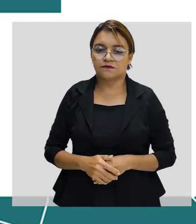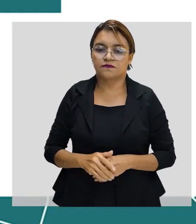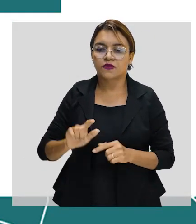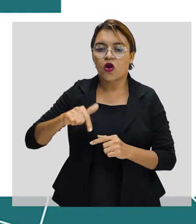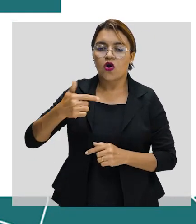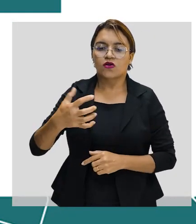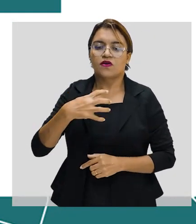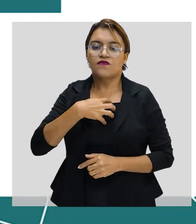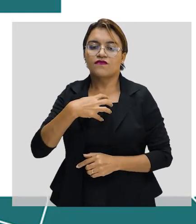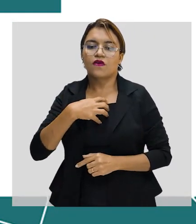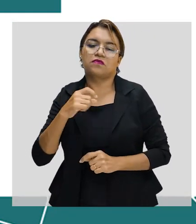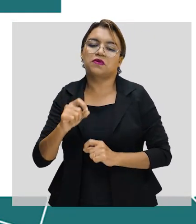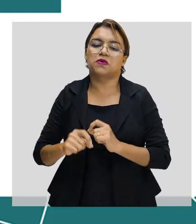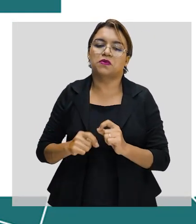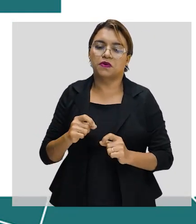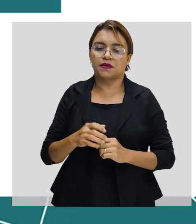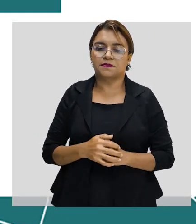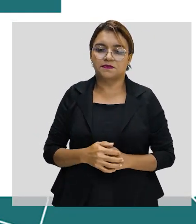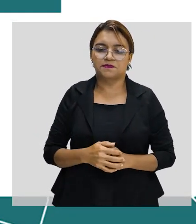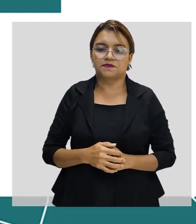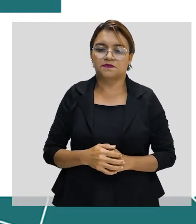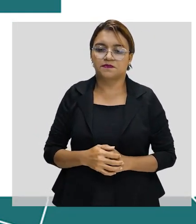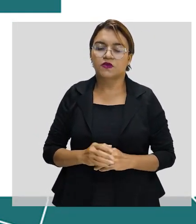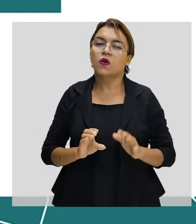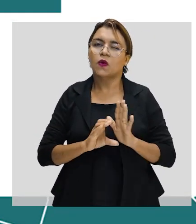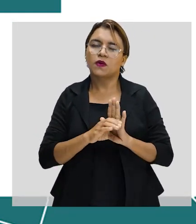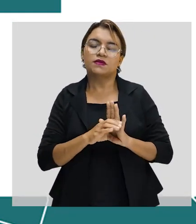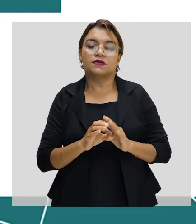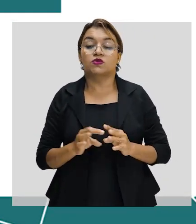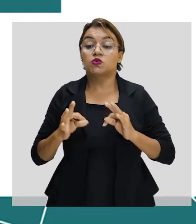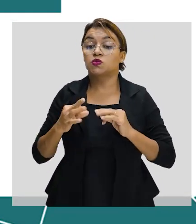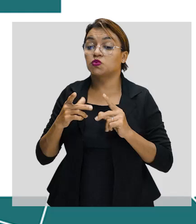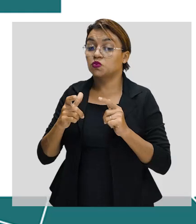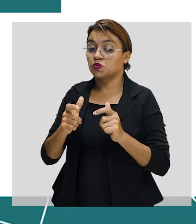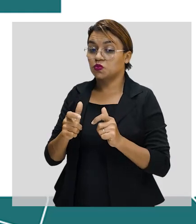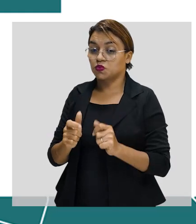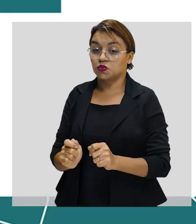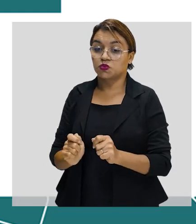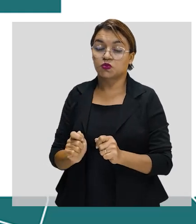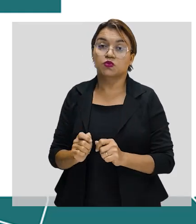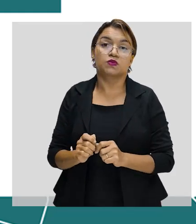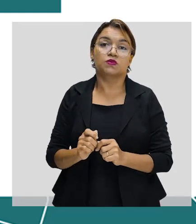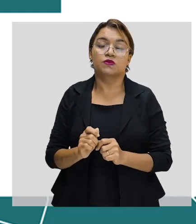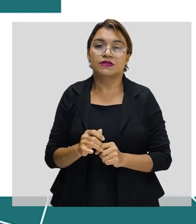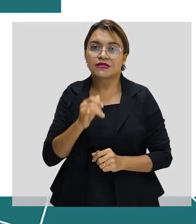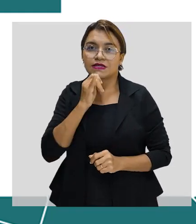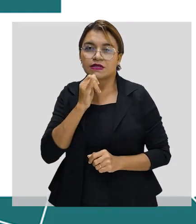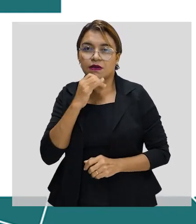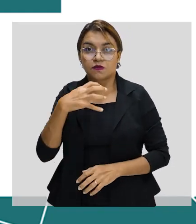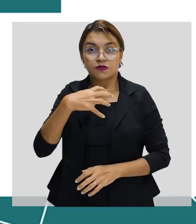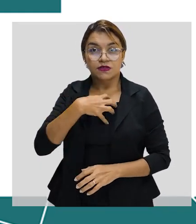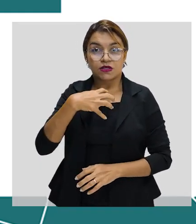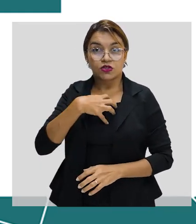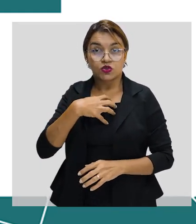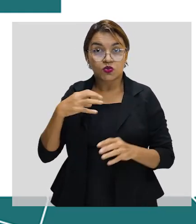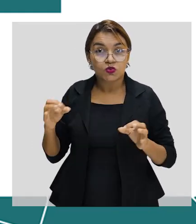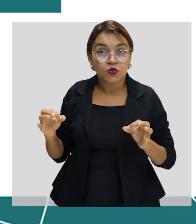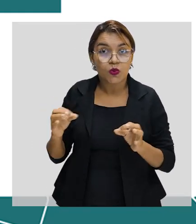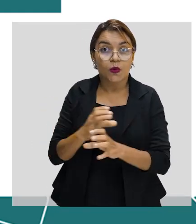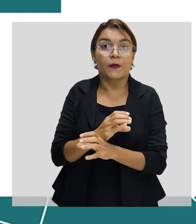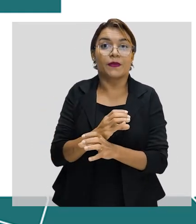Outra forma de conceituarmos: tudo aquilo que produz sentido